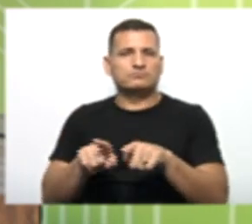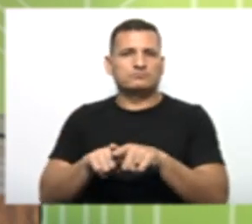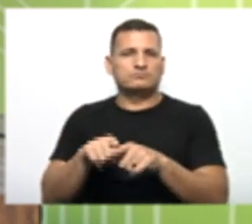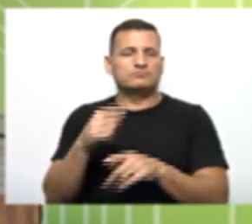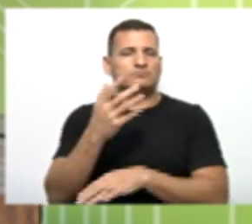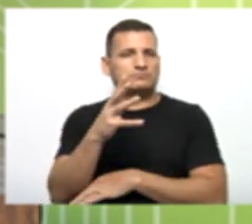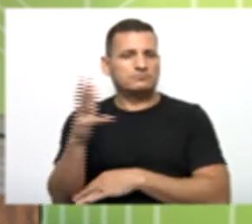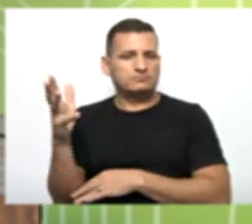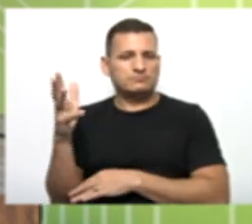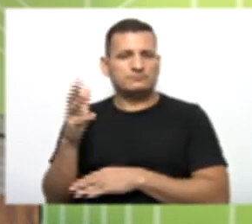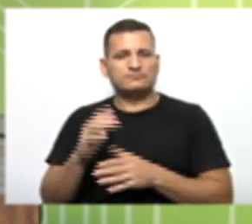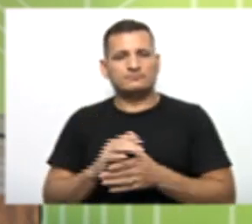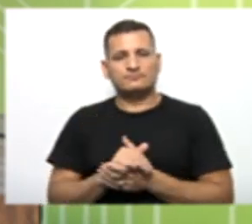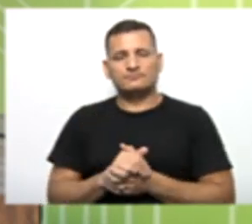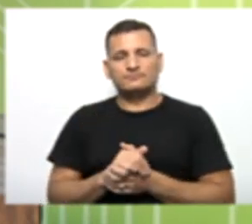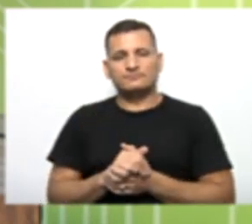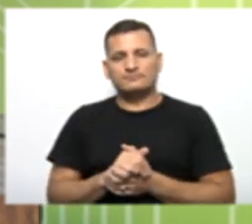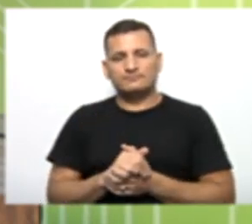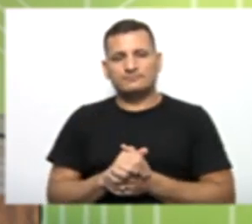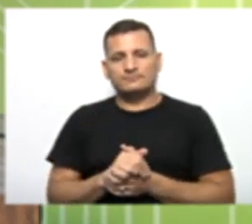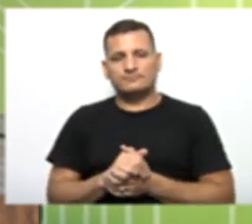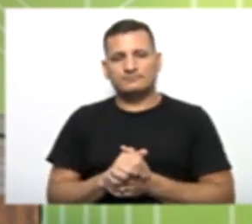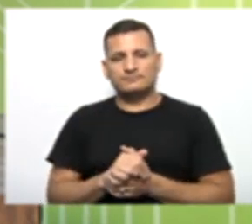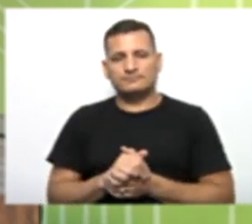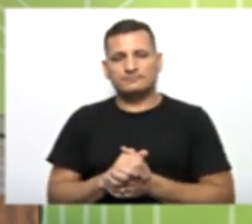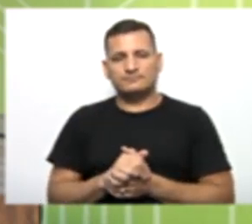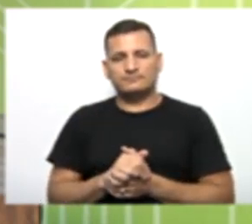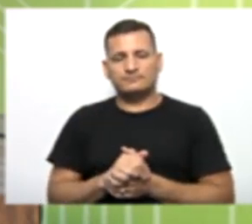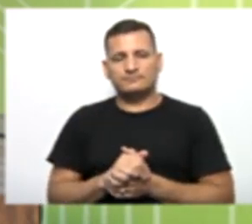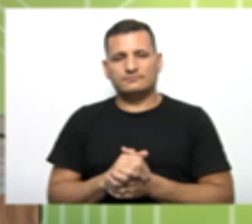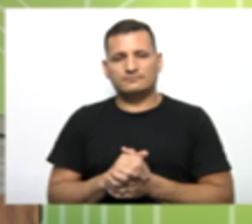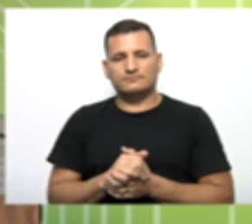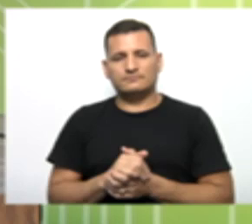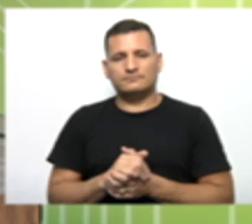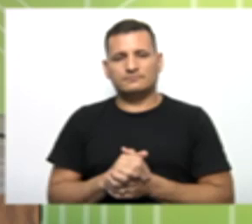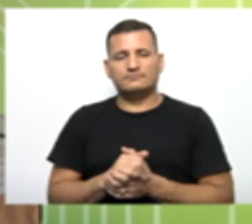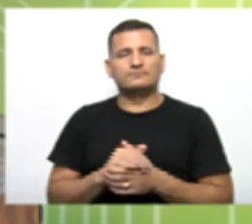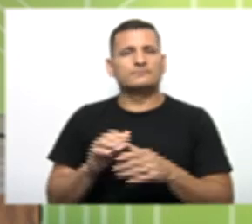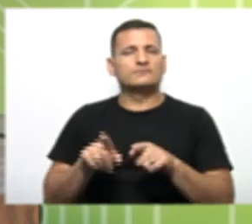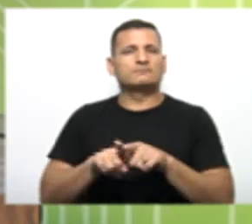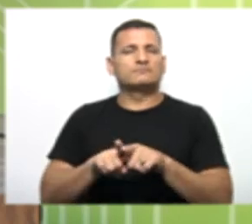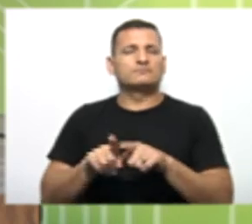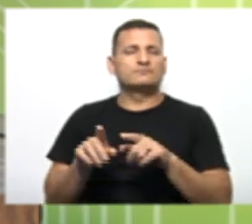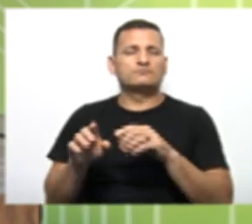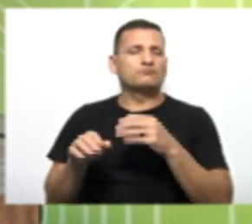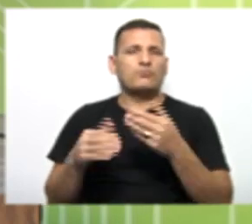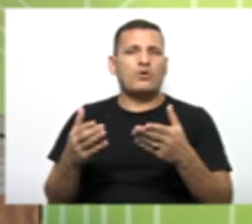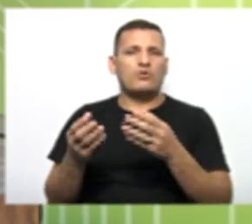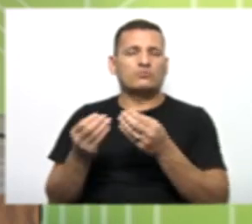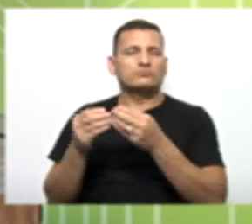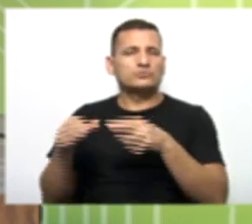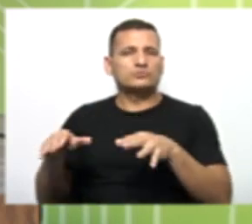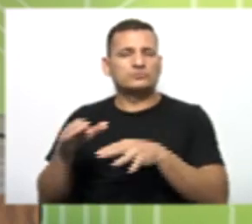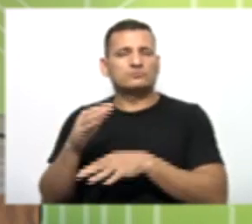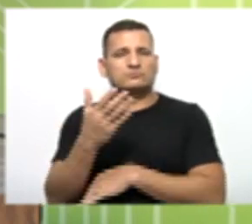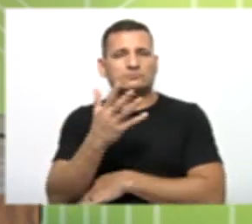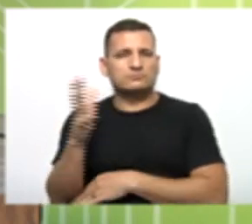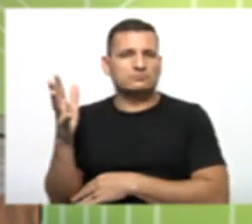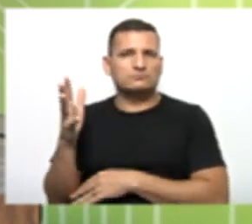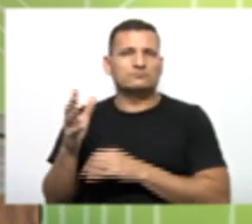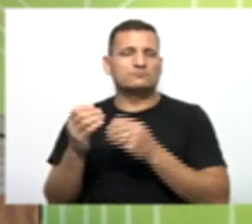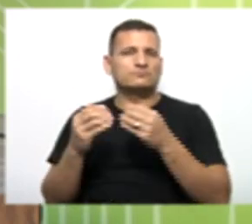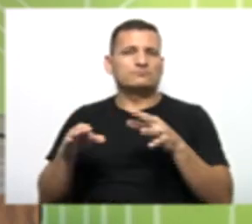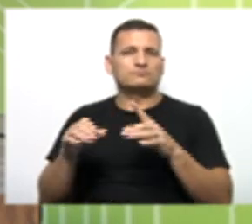natureza. E quais são os impactos ambientais, impactos sociais que ela pode